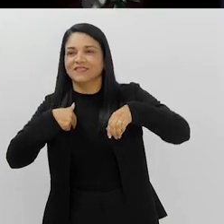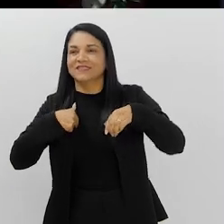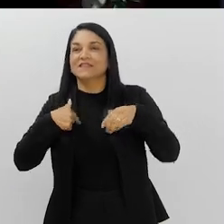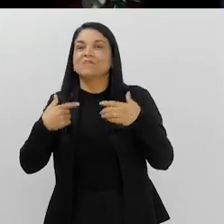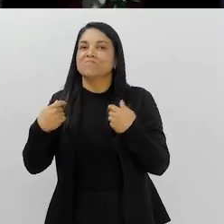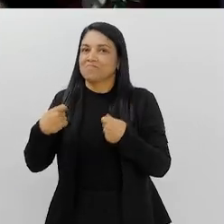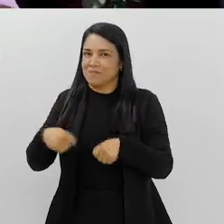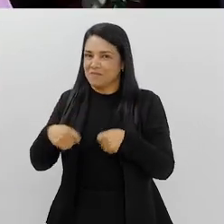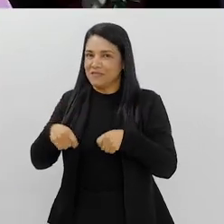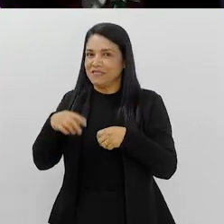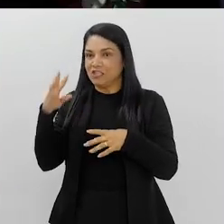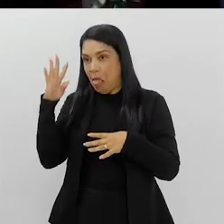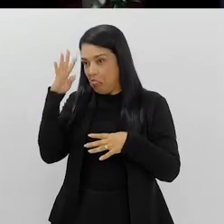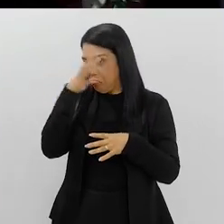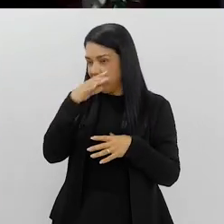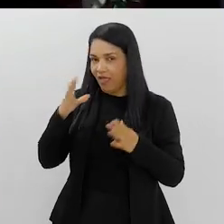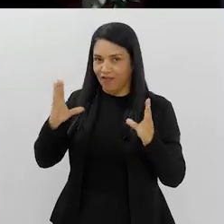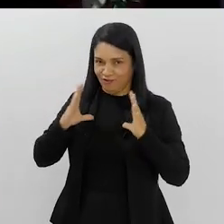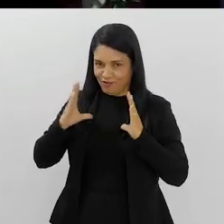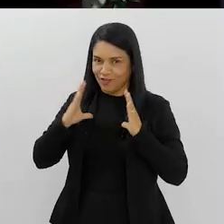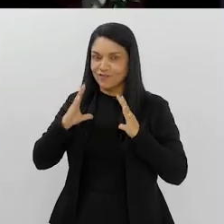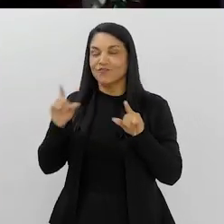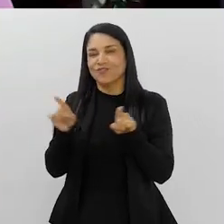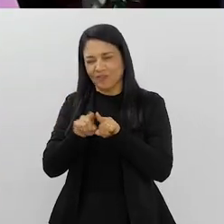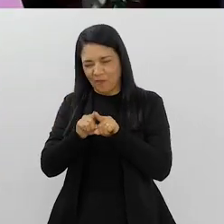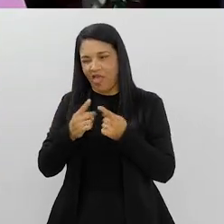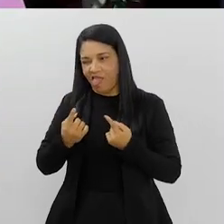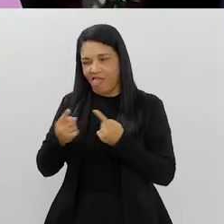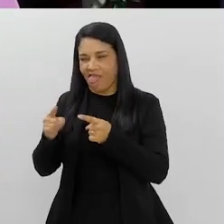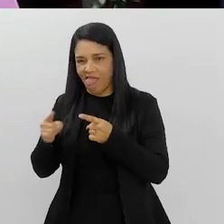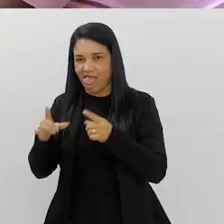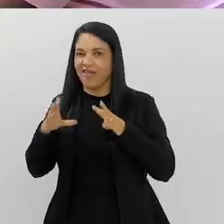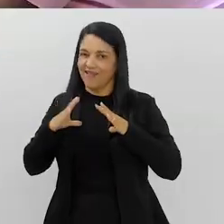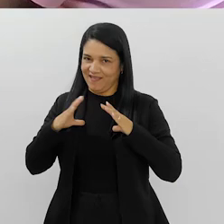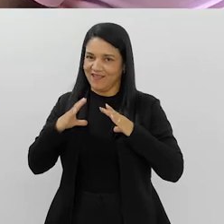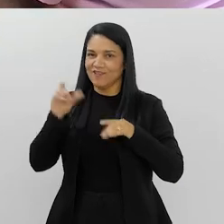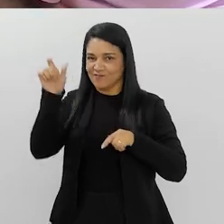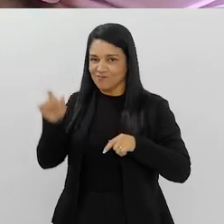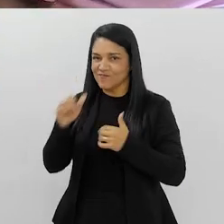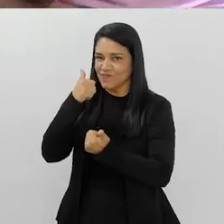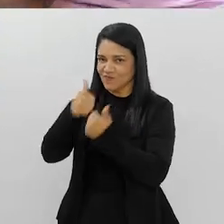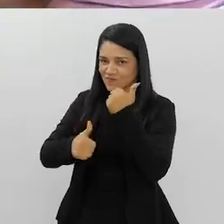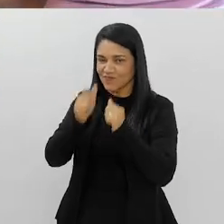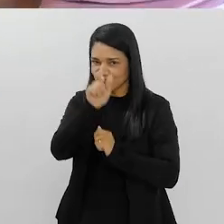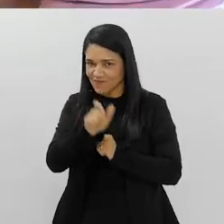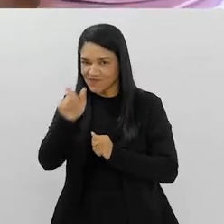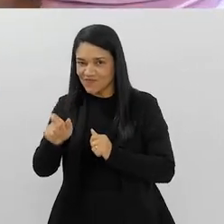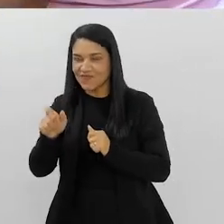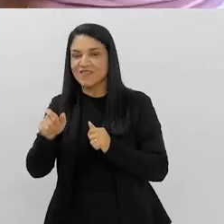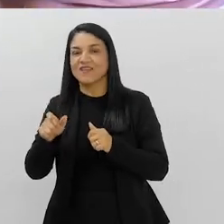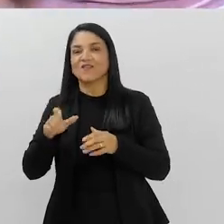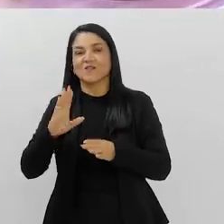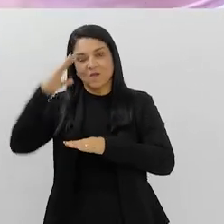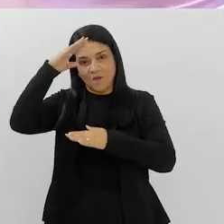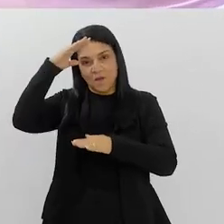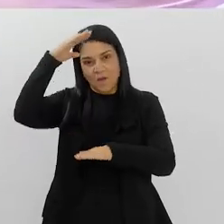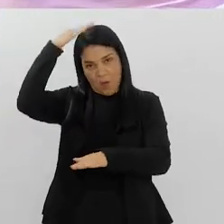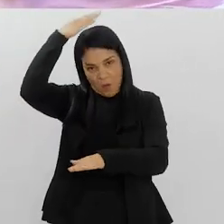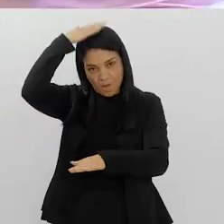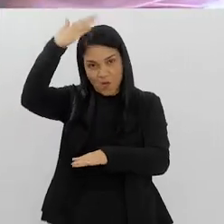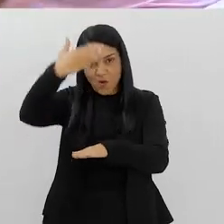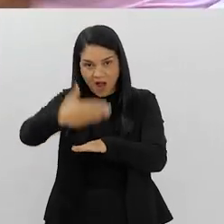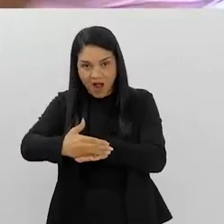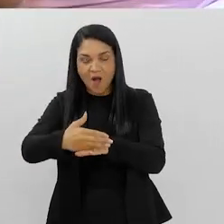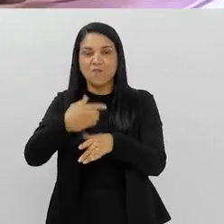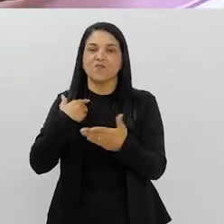para desestabilizar, tirar a atenção do goleiro, né? O goleiro também faz para desestabilizar também o cara que vai bater o pênalti, meio campista,